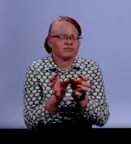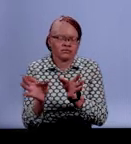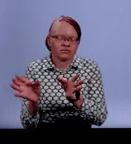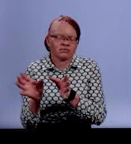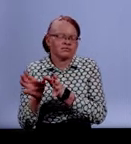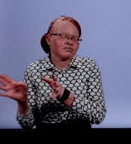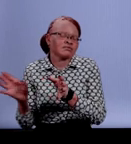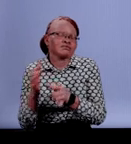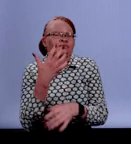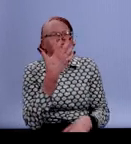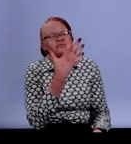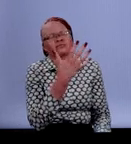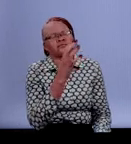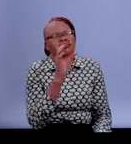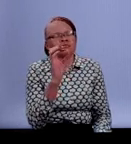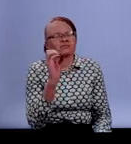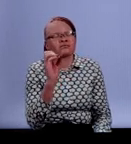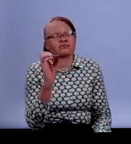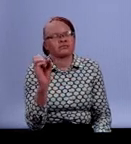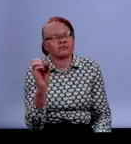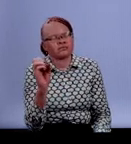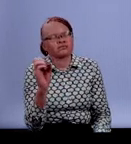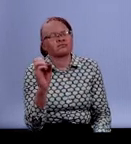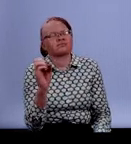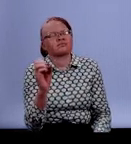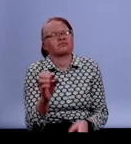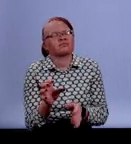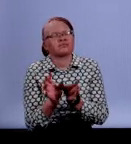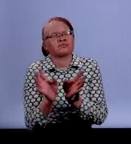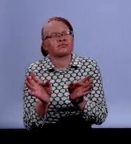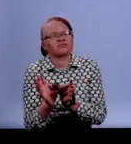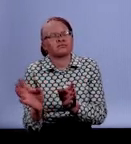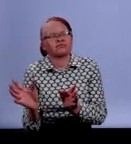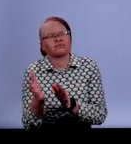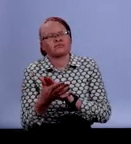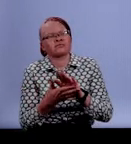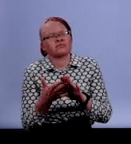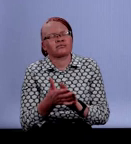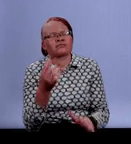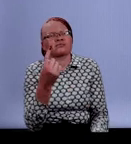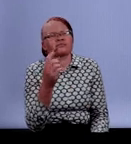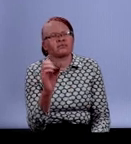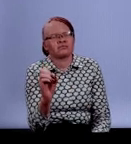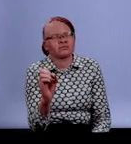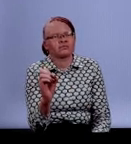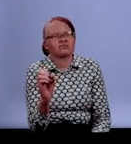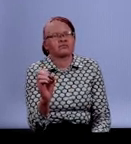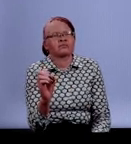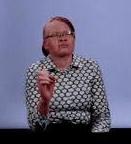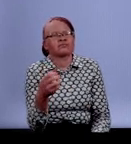cinco mil em potência de base 10 vamos ver como é que se efetua a recorda-se que